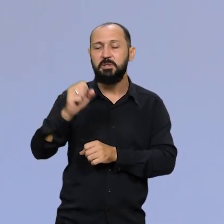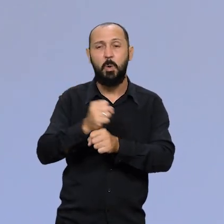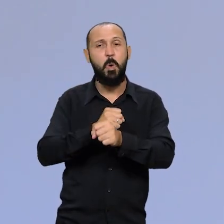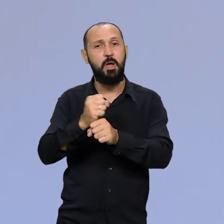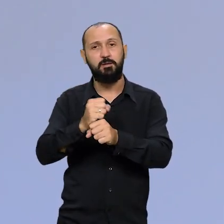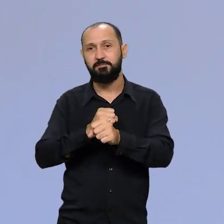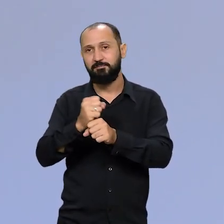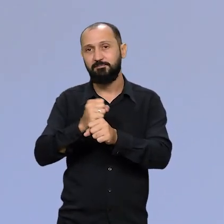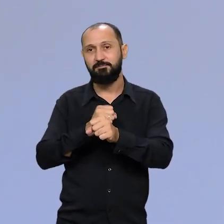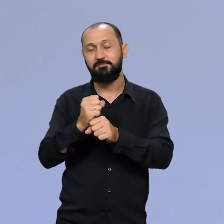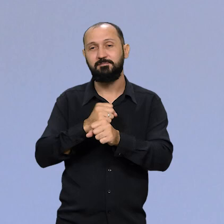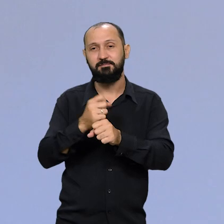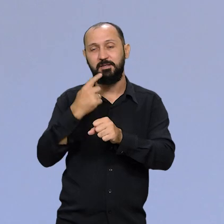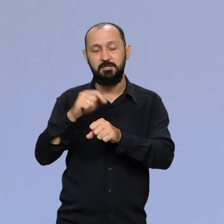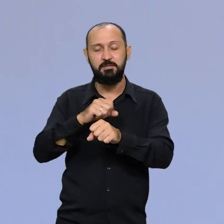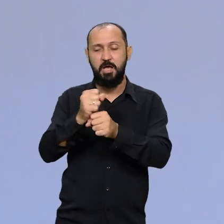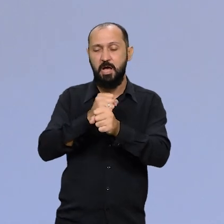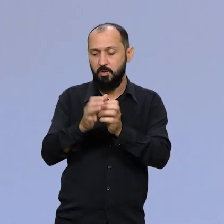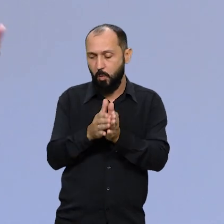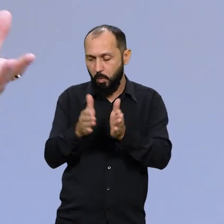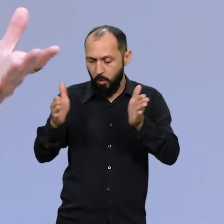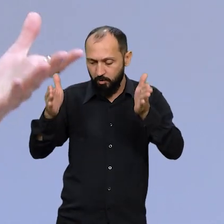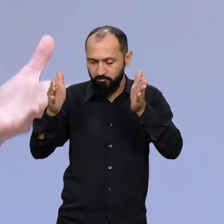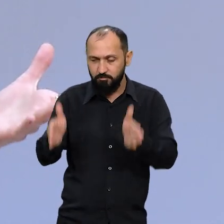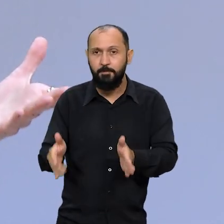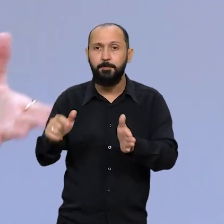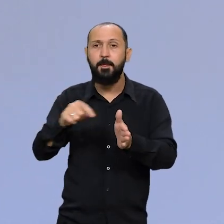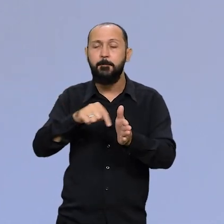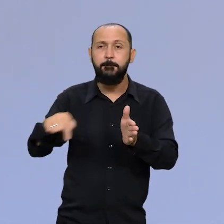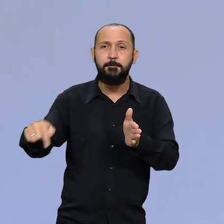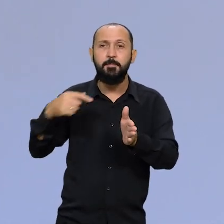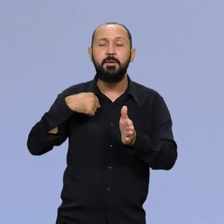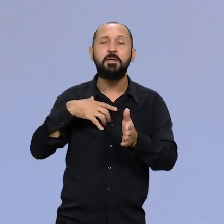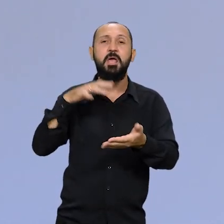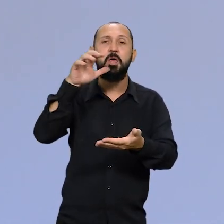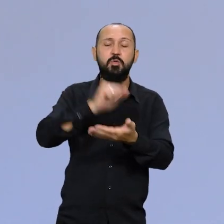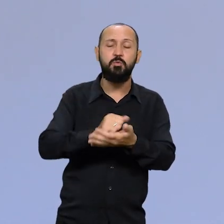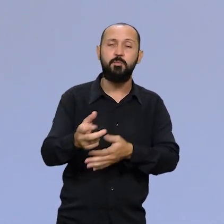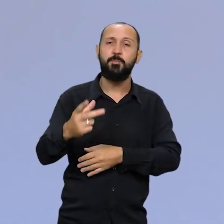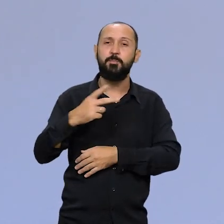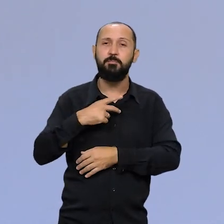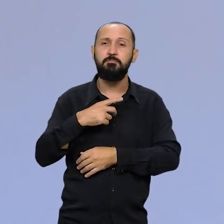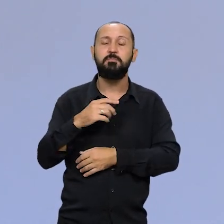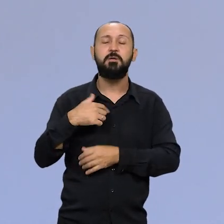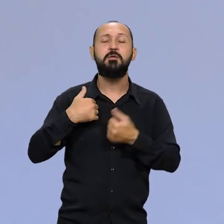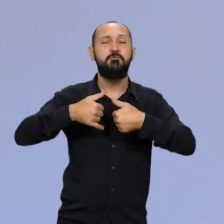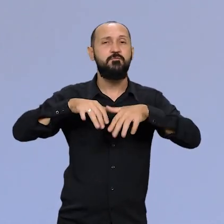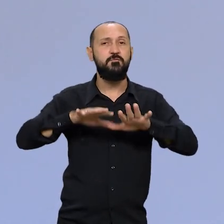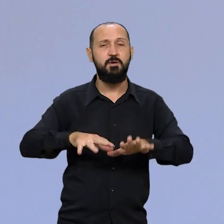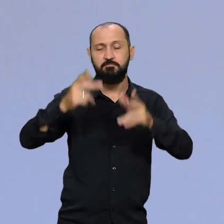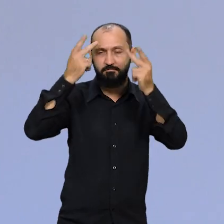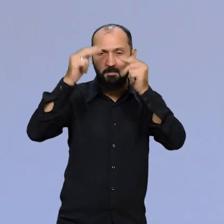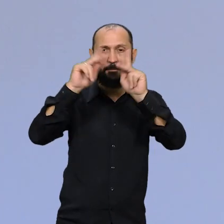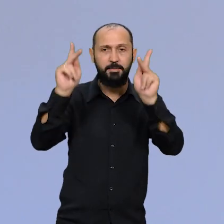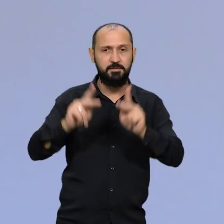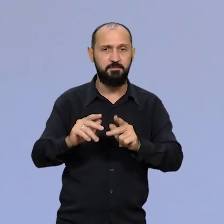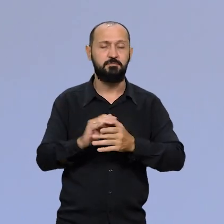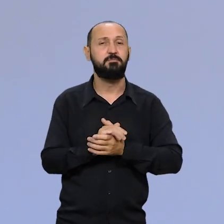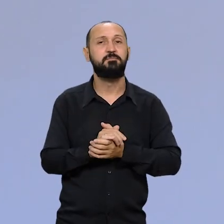área estava sendo reivindicada pelos indígenas. Porque se os indígenas foram expulsos, teoricamente,